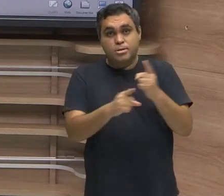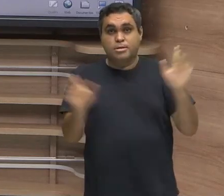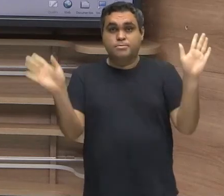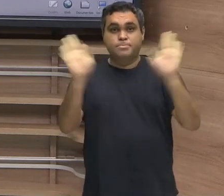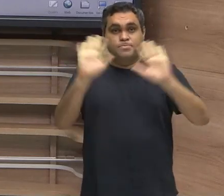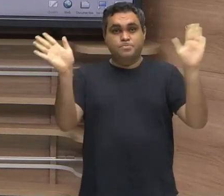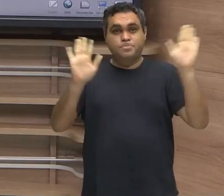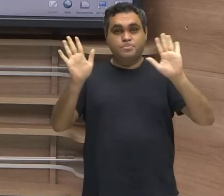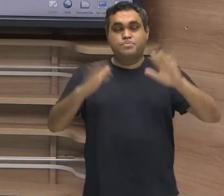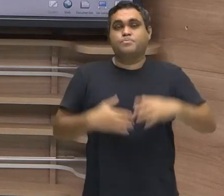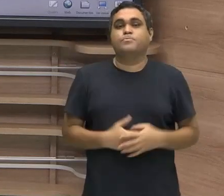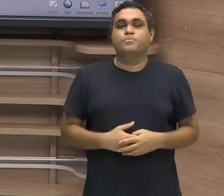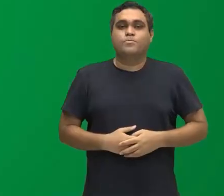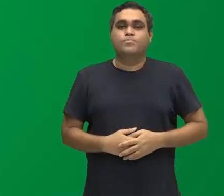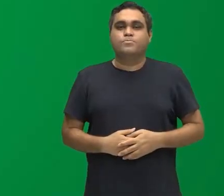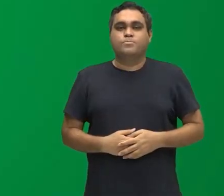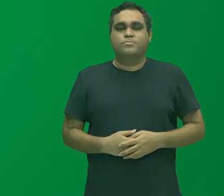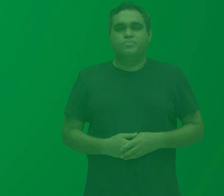Até mais!